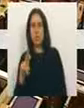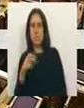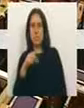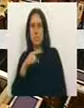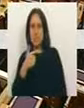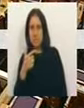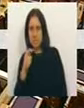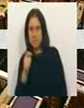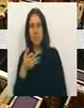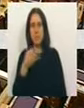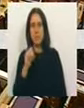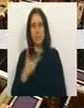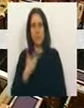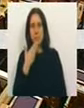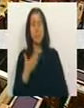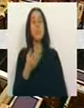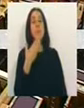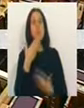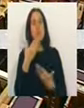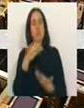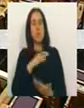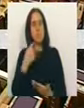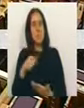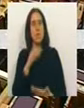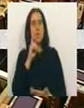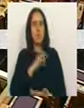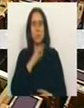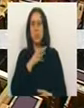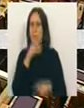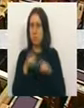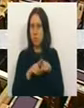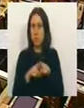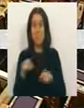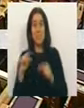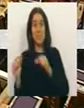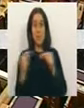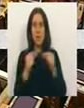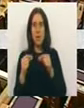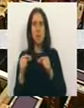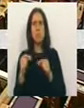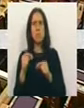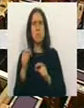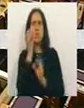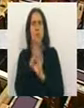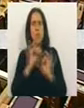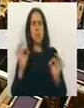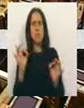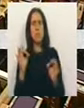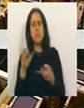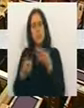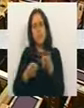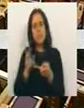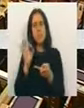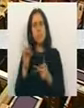ventura senhores cessadas este debate é uma ocasião soberana para avaliar mas em concreto